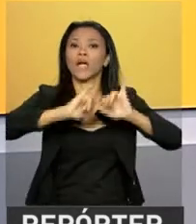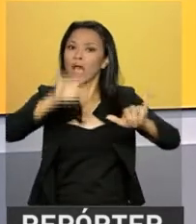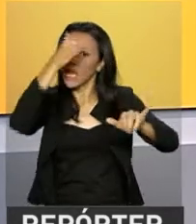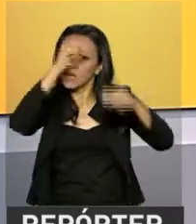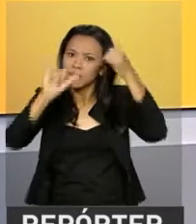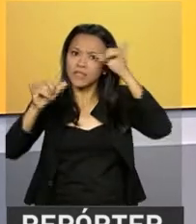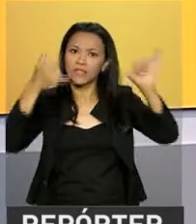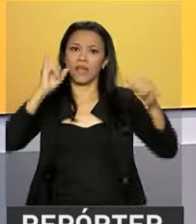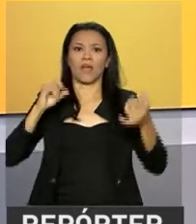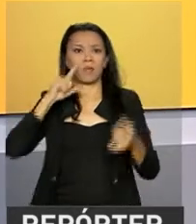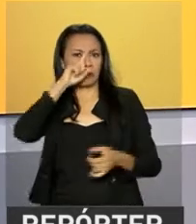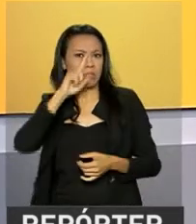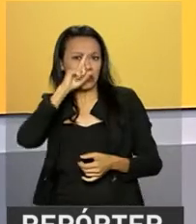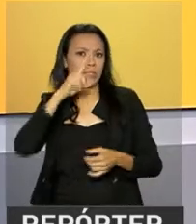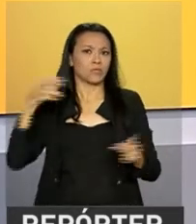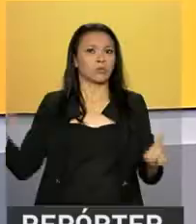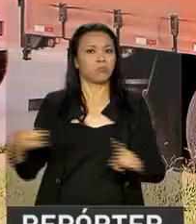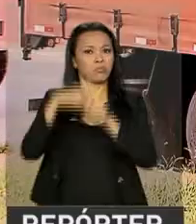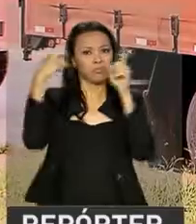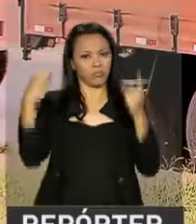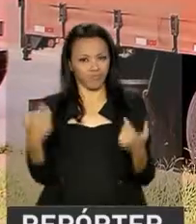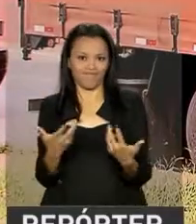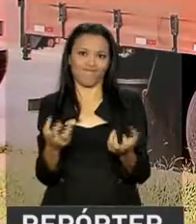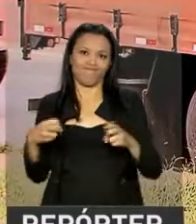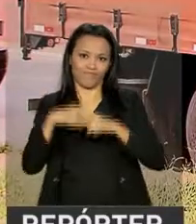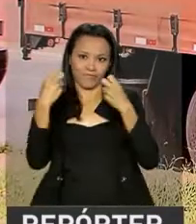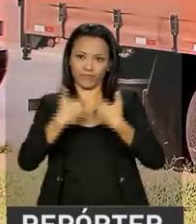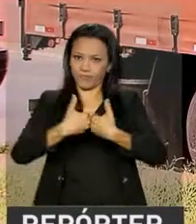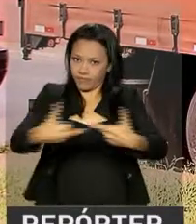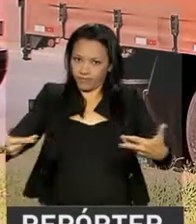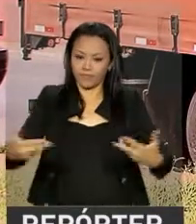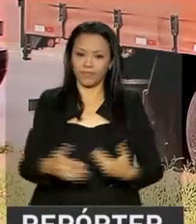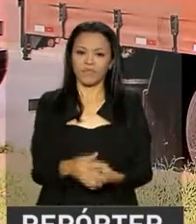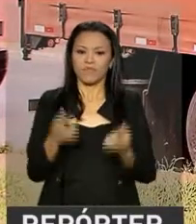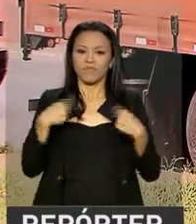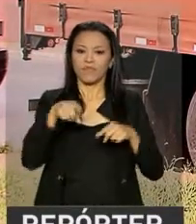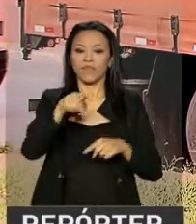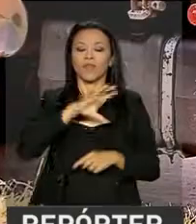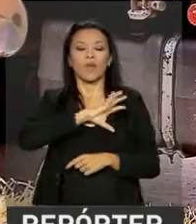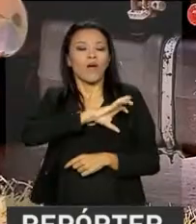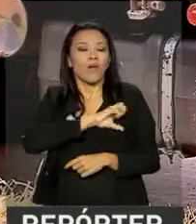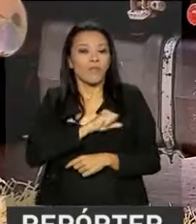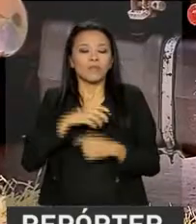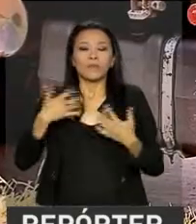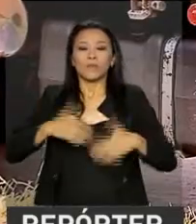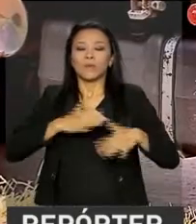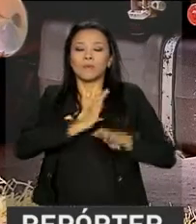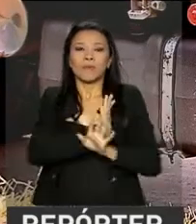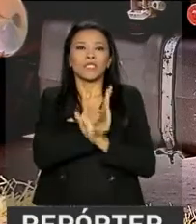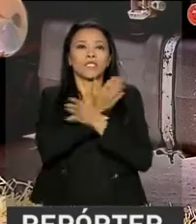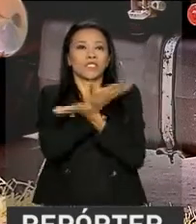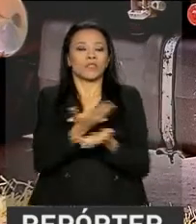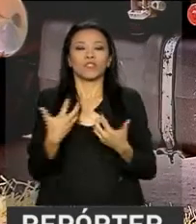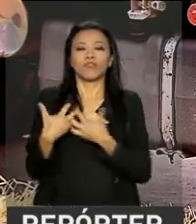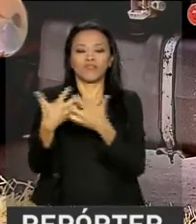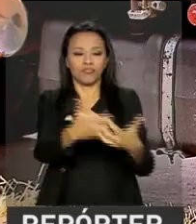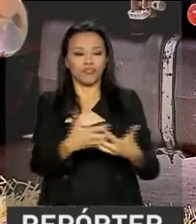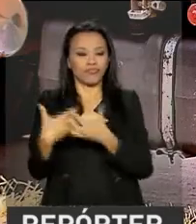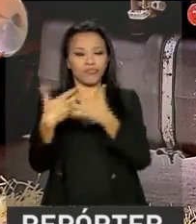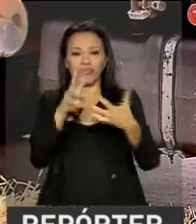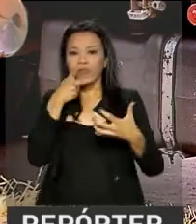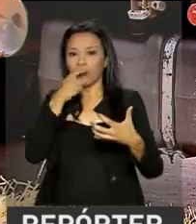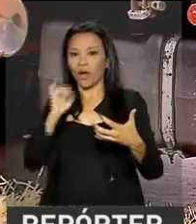mortes de trabalhadores a paixão pela estrada carlos herdou do pai caminhoneiro